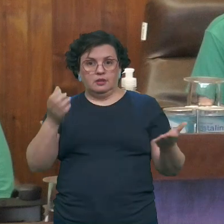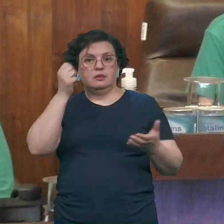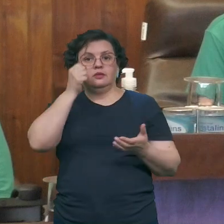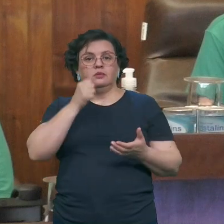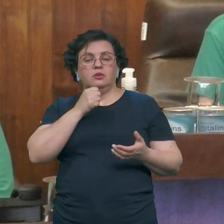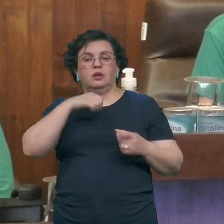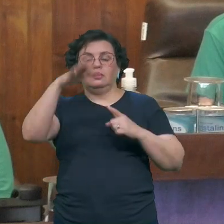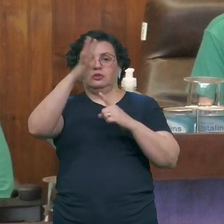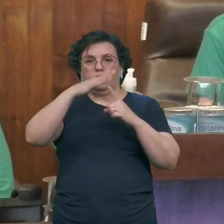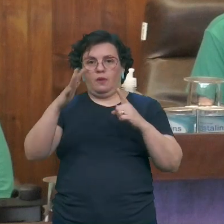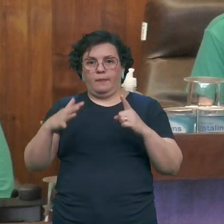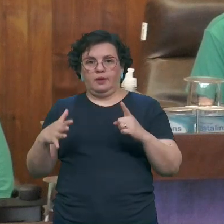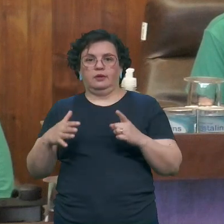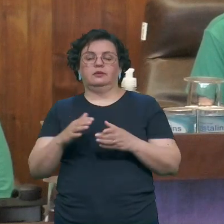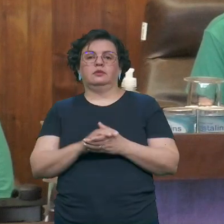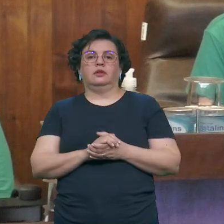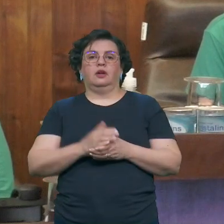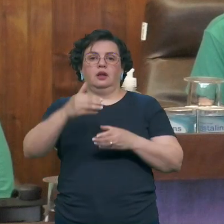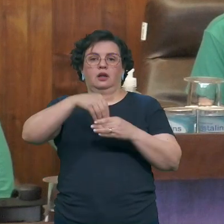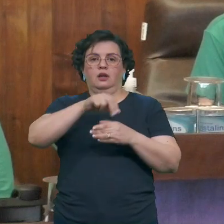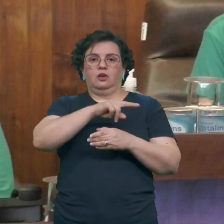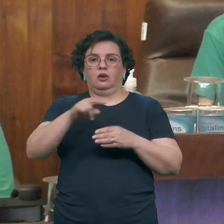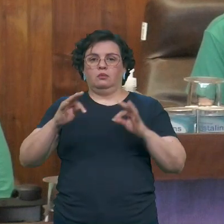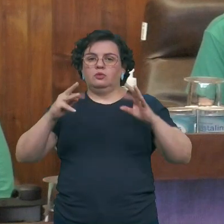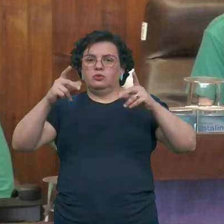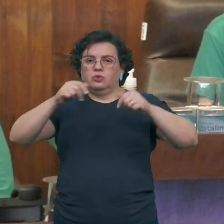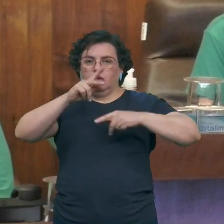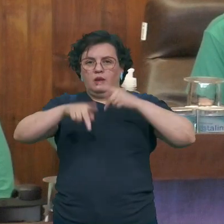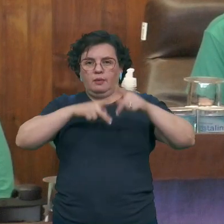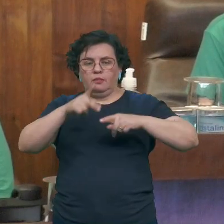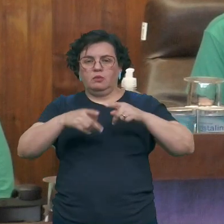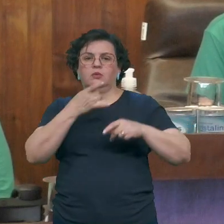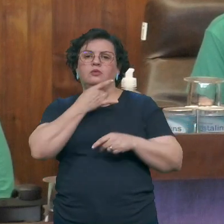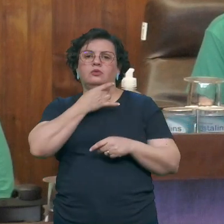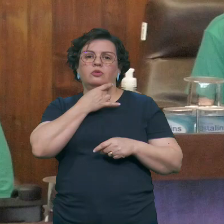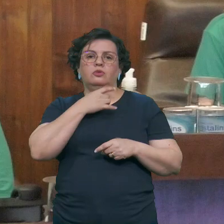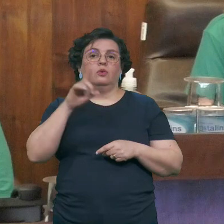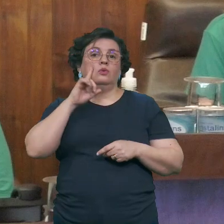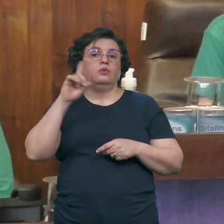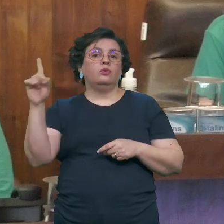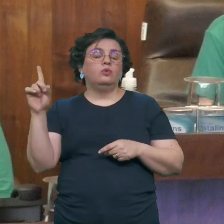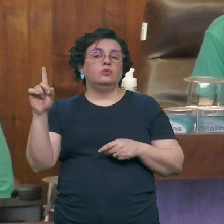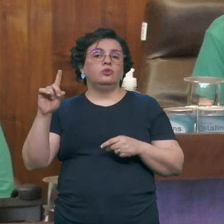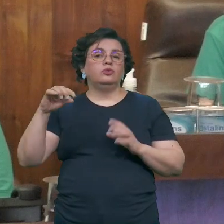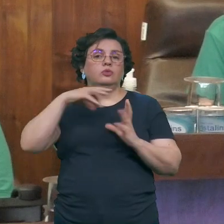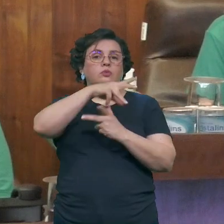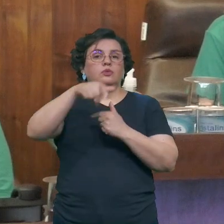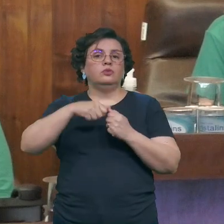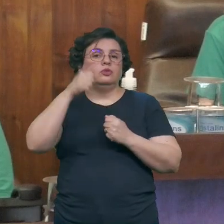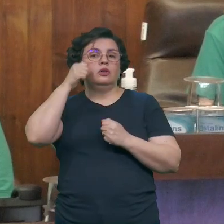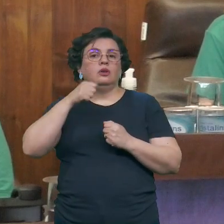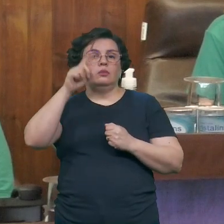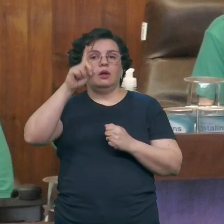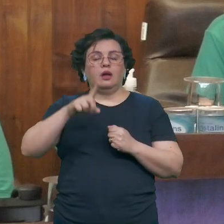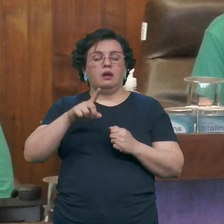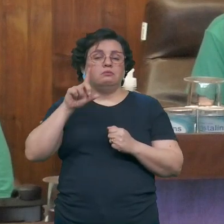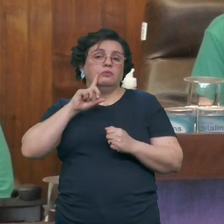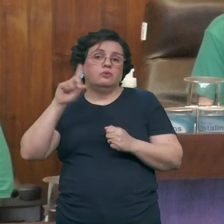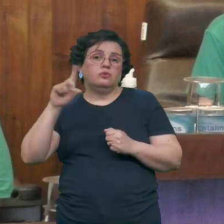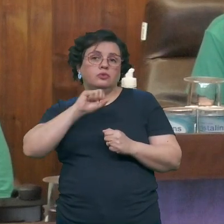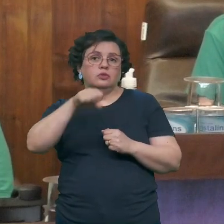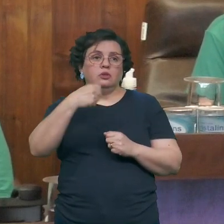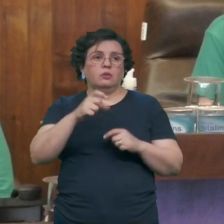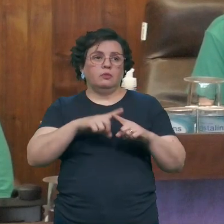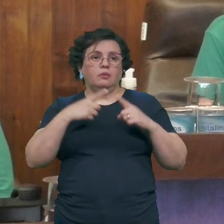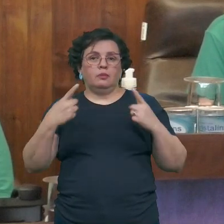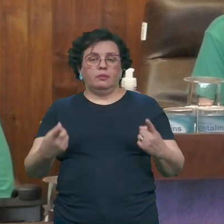e homenageá-las, em nome de toda a população mariliense. O Dia Internacional da Mulher é uma data simbólica e o Dia